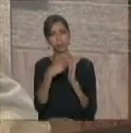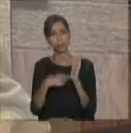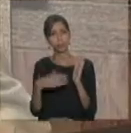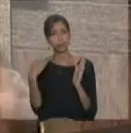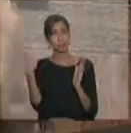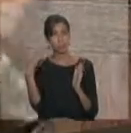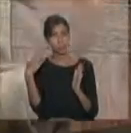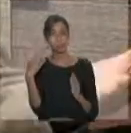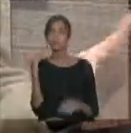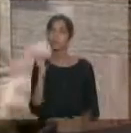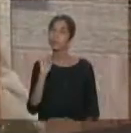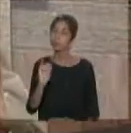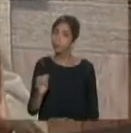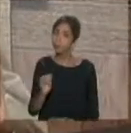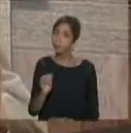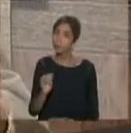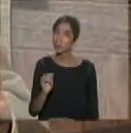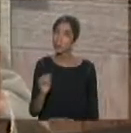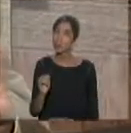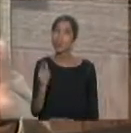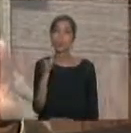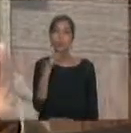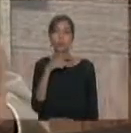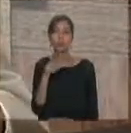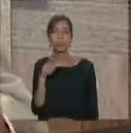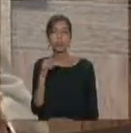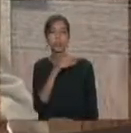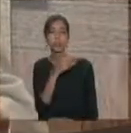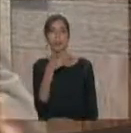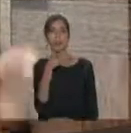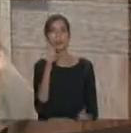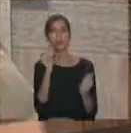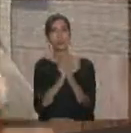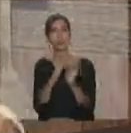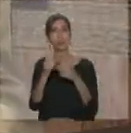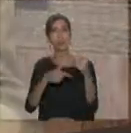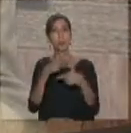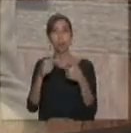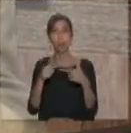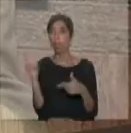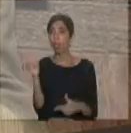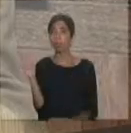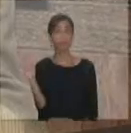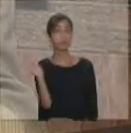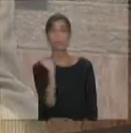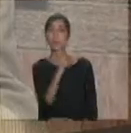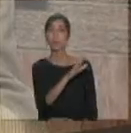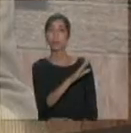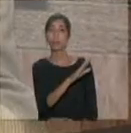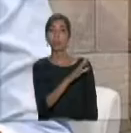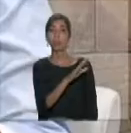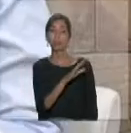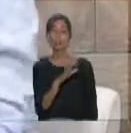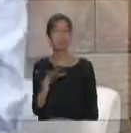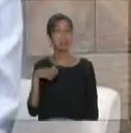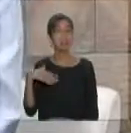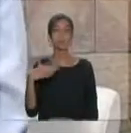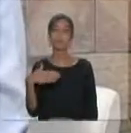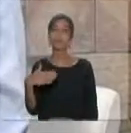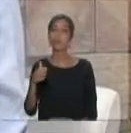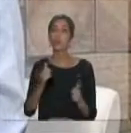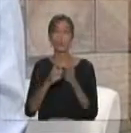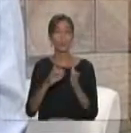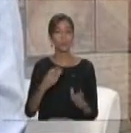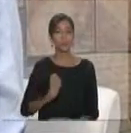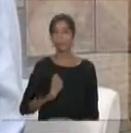tempo, Ari, arranja um lugar aí para esse menino. E foram embora os dois, largaram lá na redação. E dali para frente começou sua